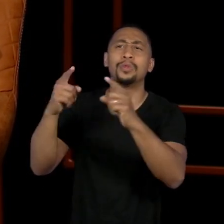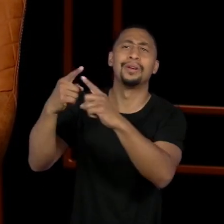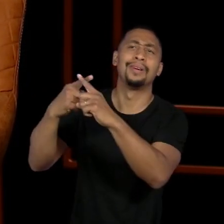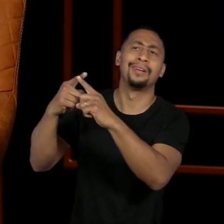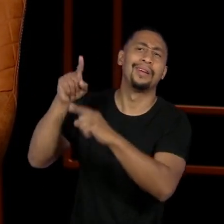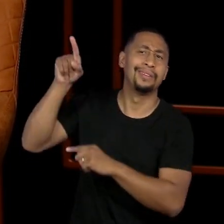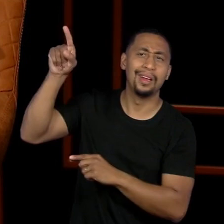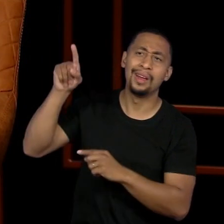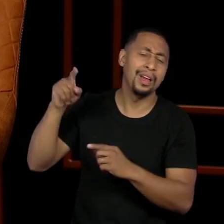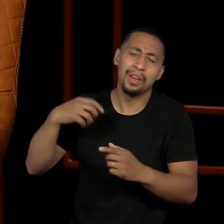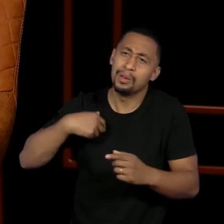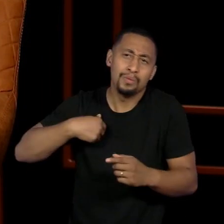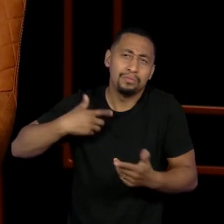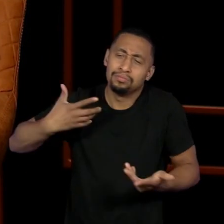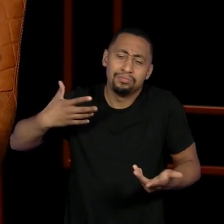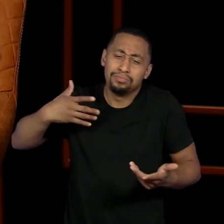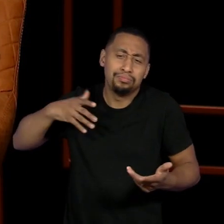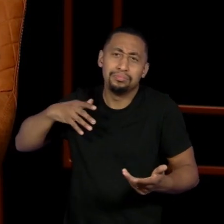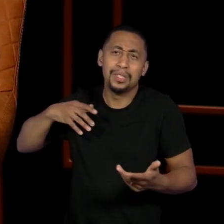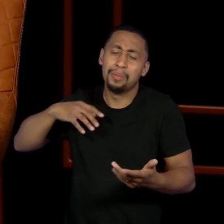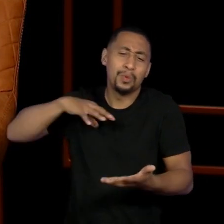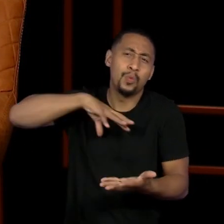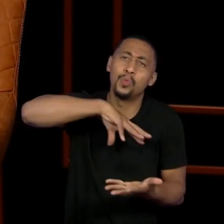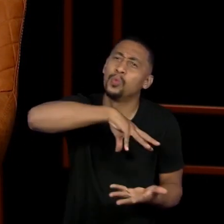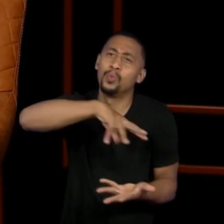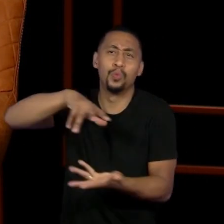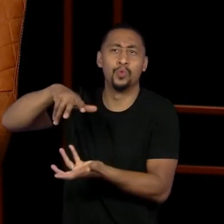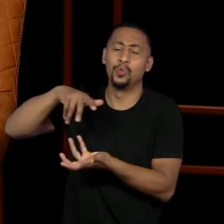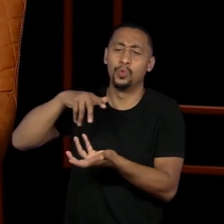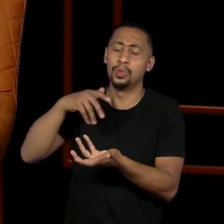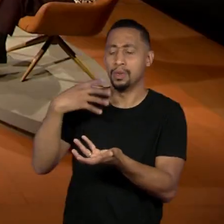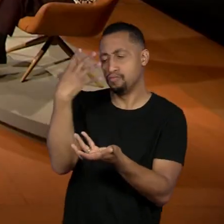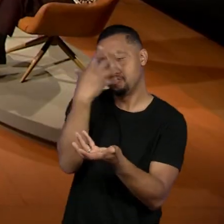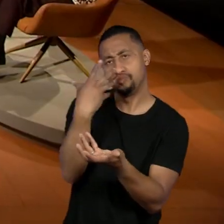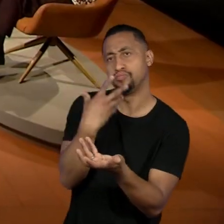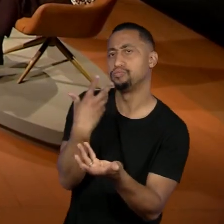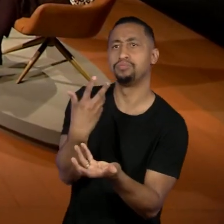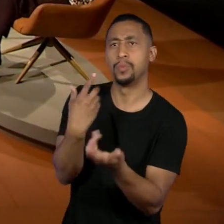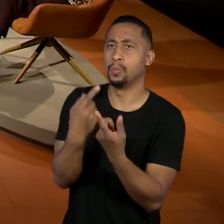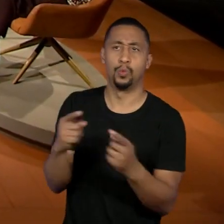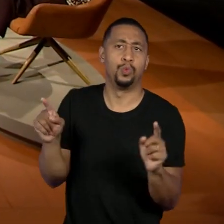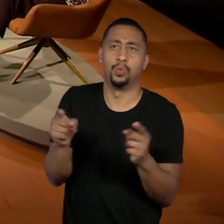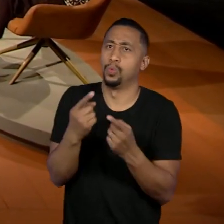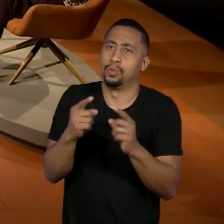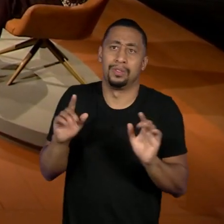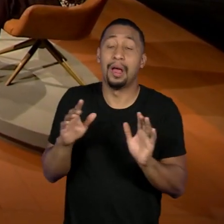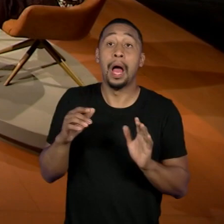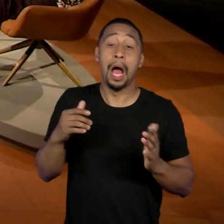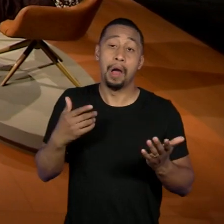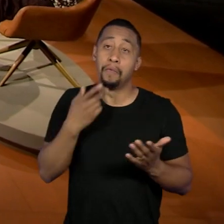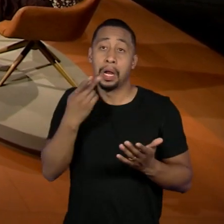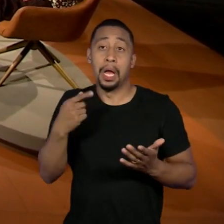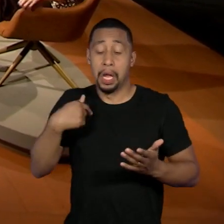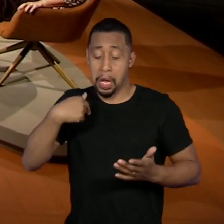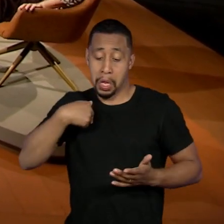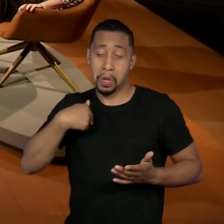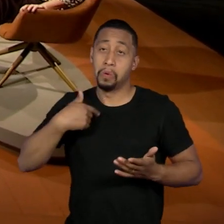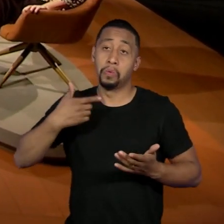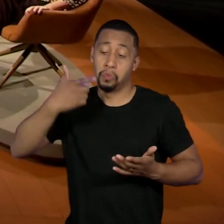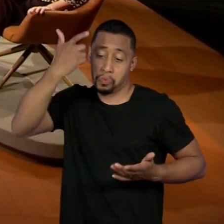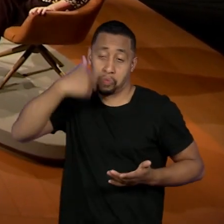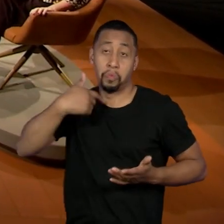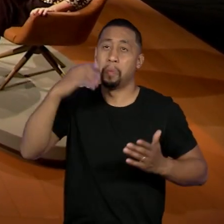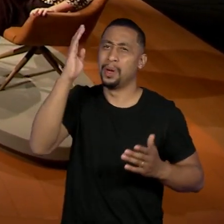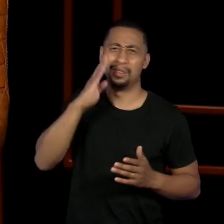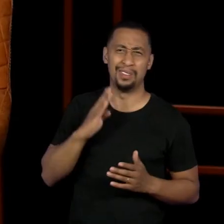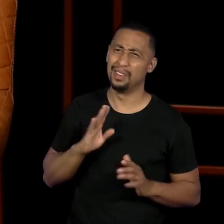Eu sou uma pessoa do mundo. Eu acho que essa história do luso-brasileiro, ela rótulo engessa. Prende, né? Ela prende